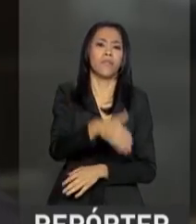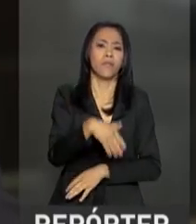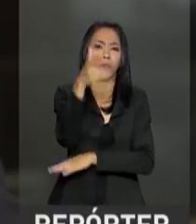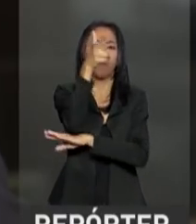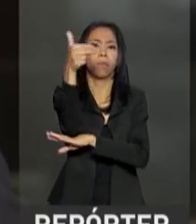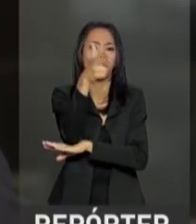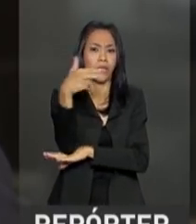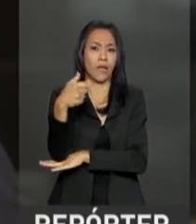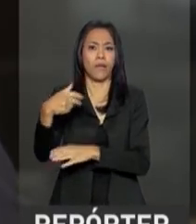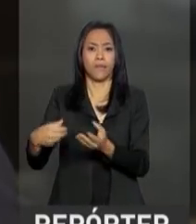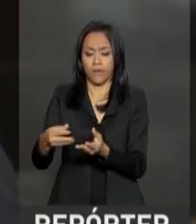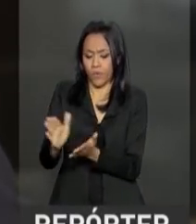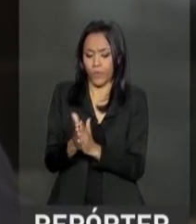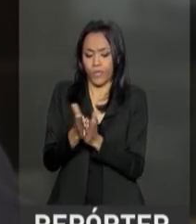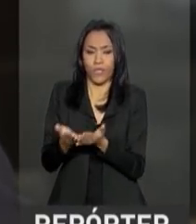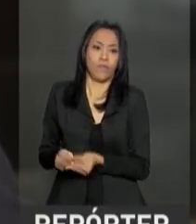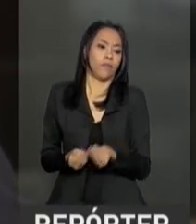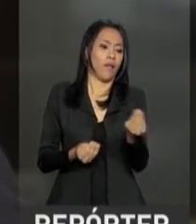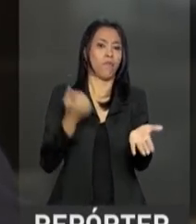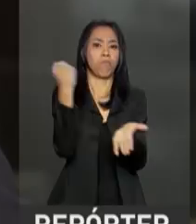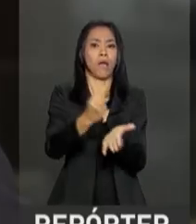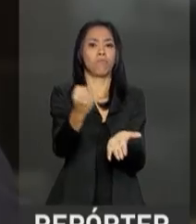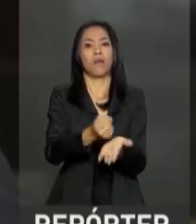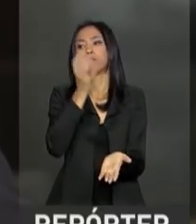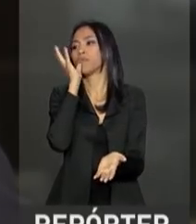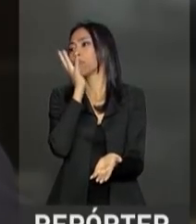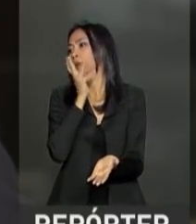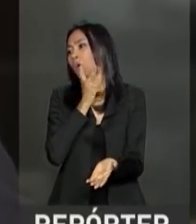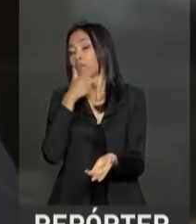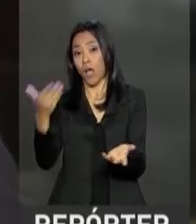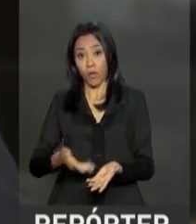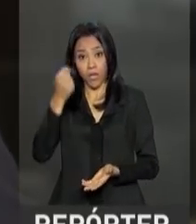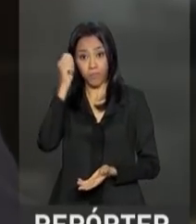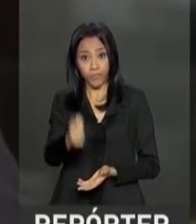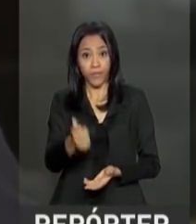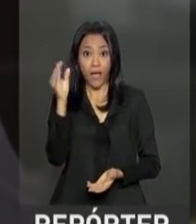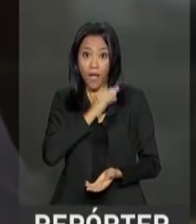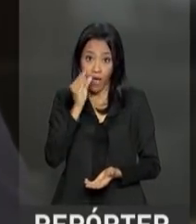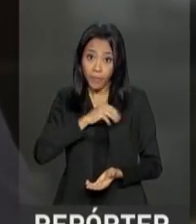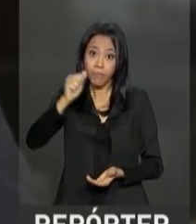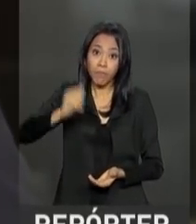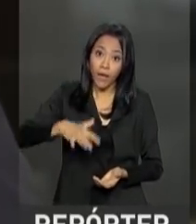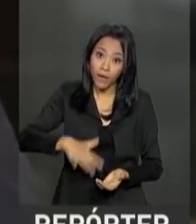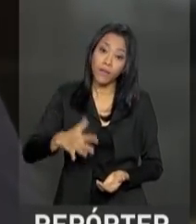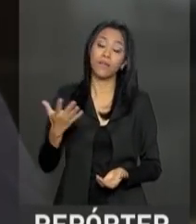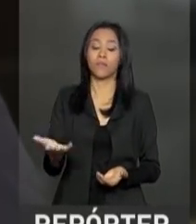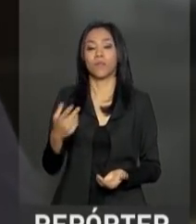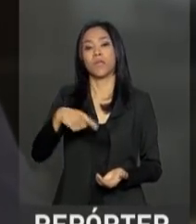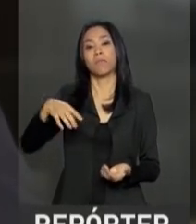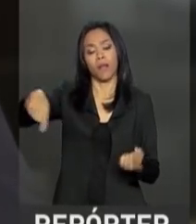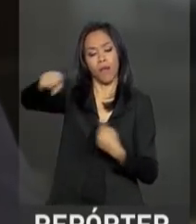entregar o passaporte caro e lento agora é rápido e mais barato isso aumenta evidentemente o fluxo de turistas internacionais